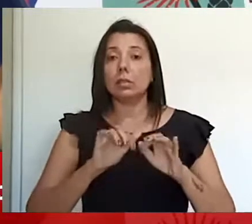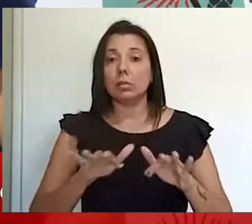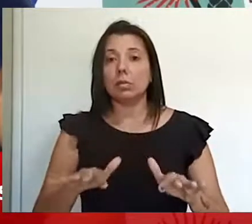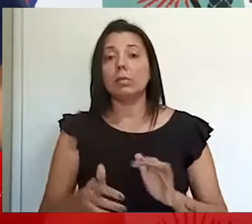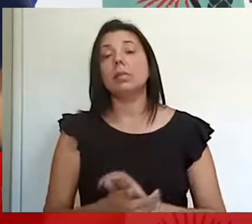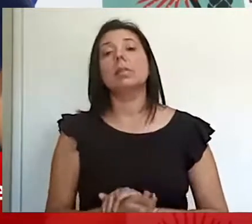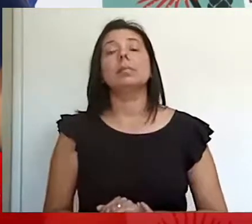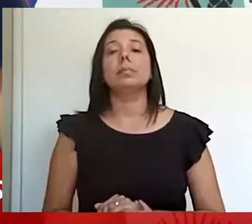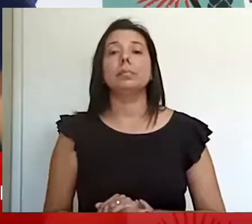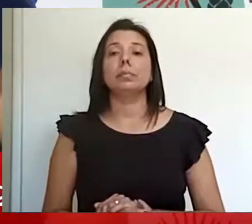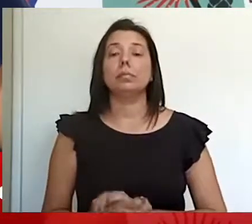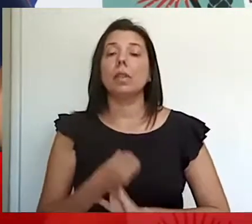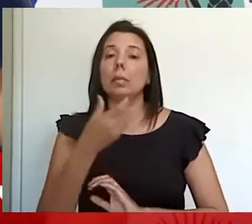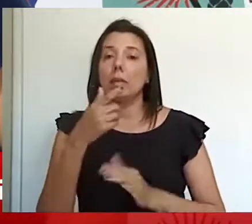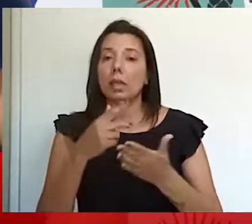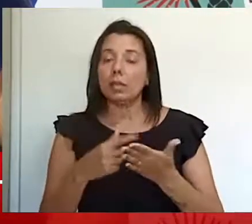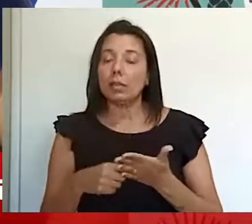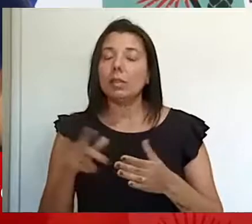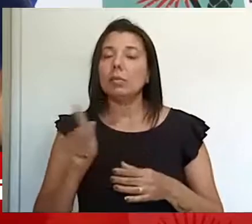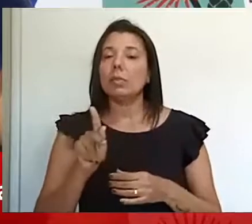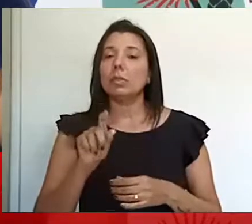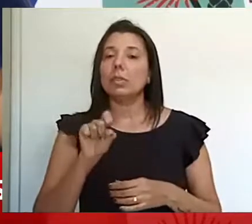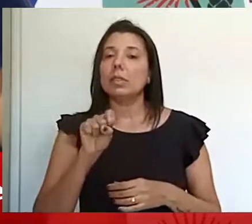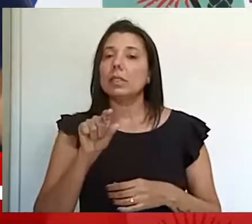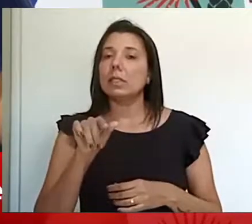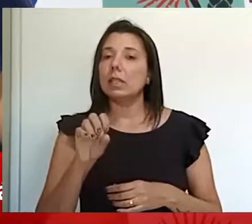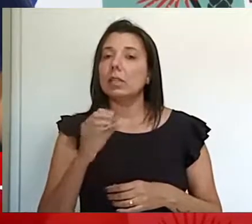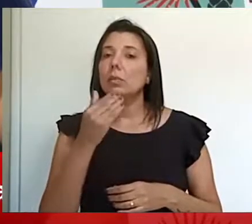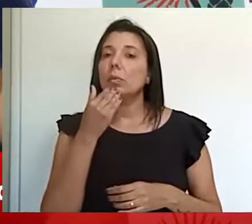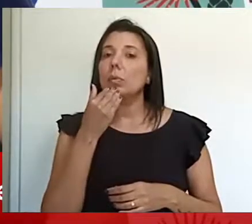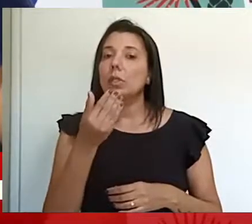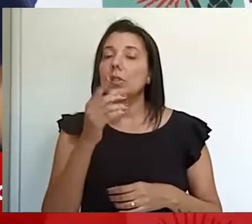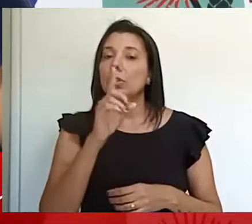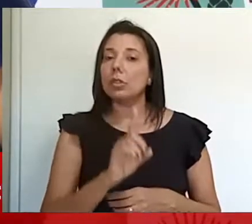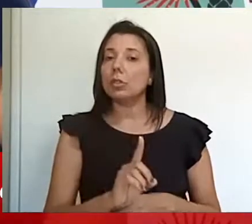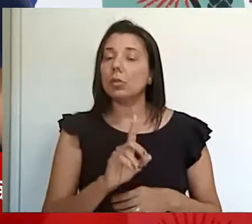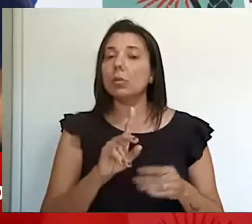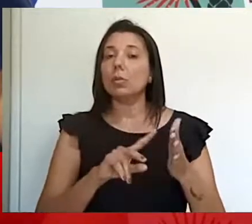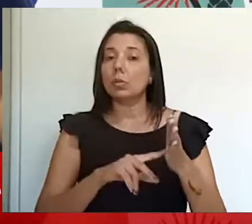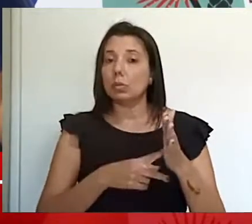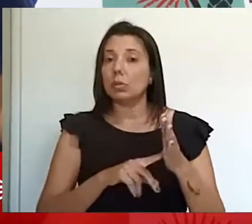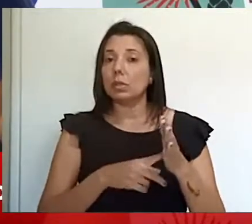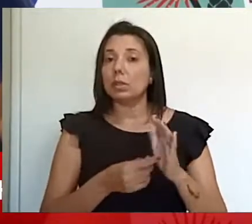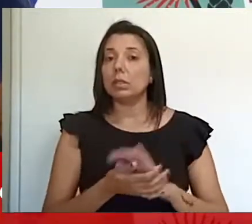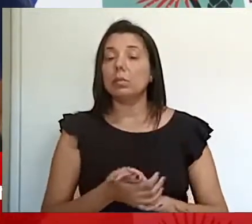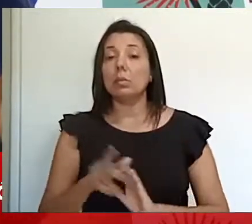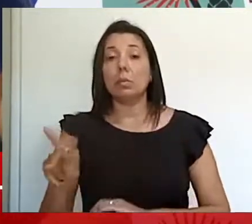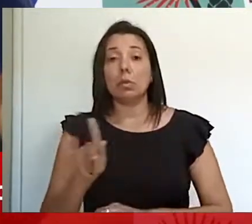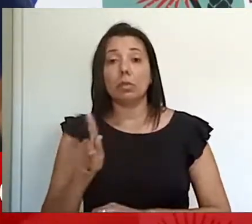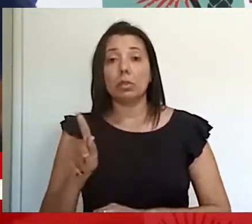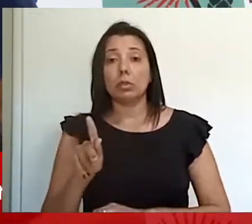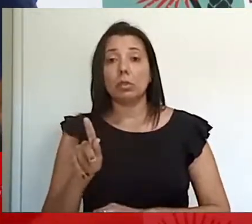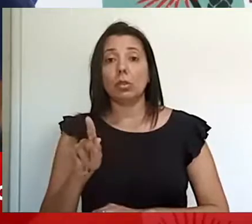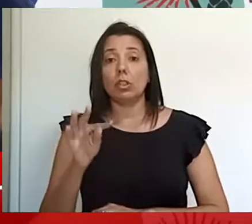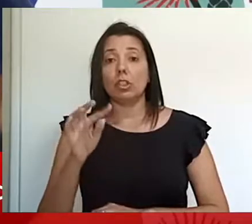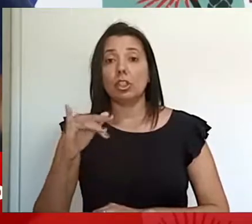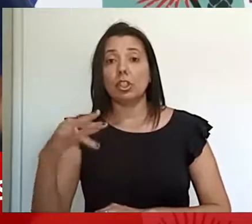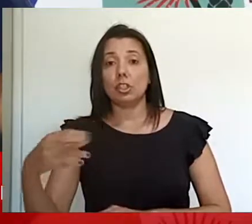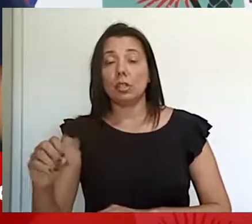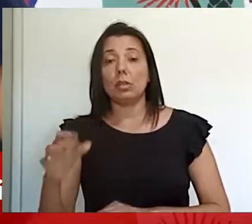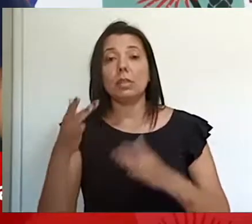Bem-vindo, professor Sérgio. Vou pedir que o diretor do Simpro, professor Tião Honório, se apresente e também fale da